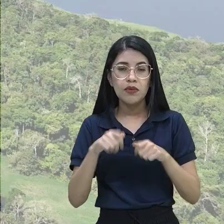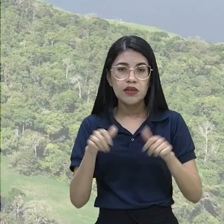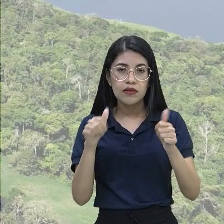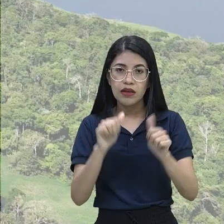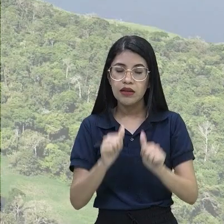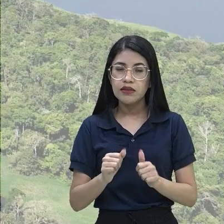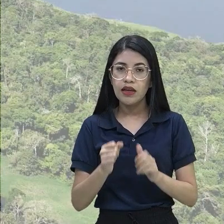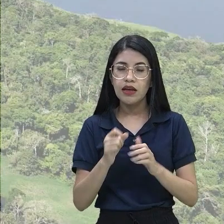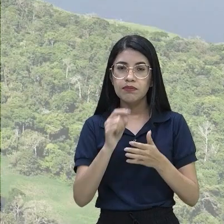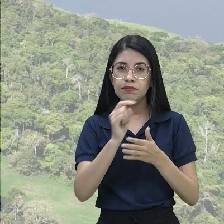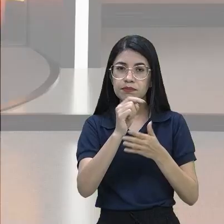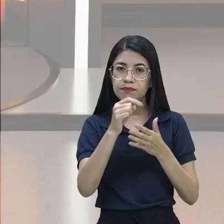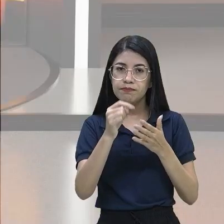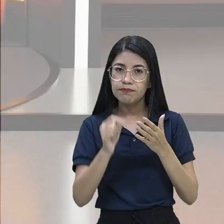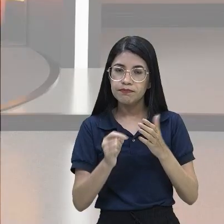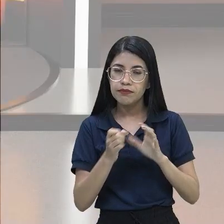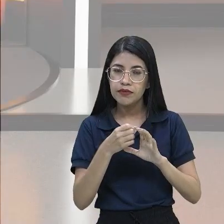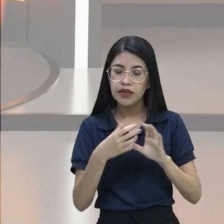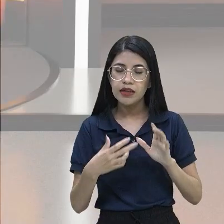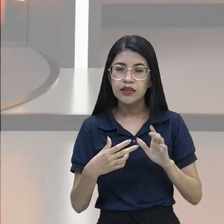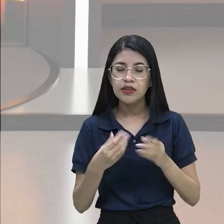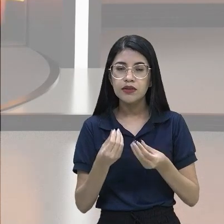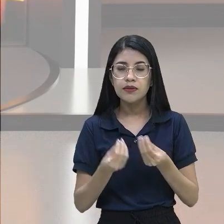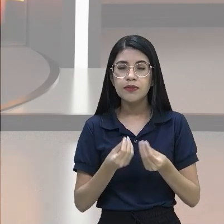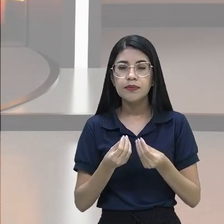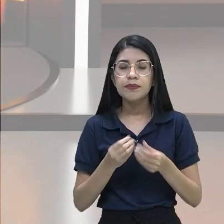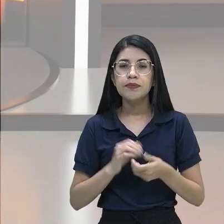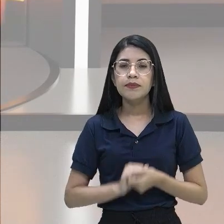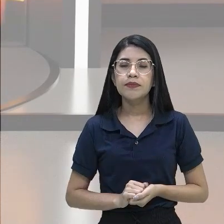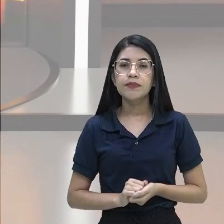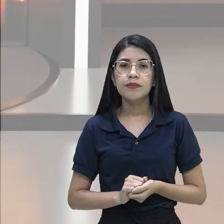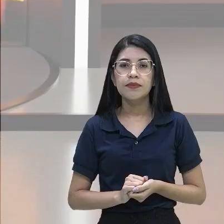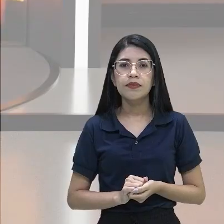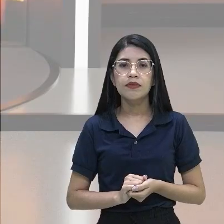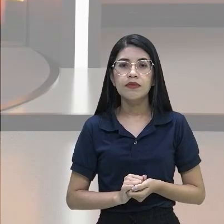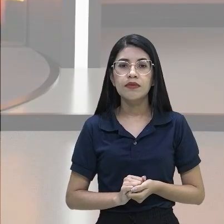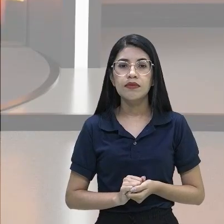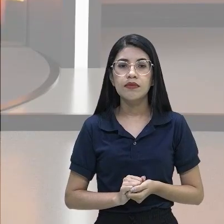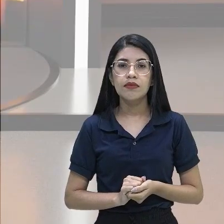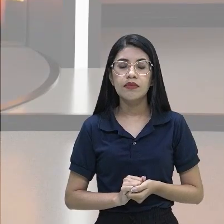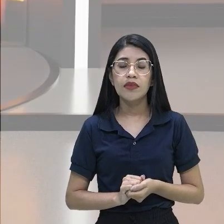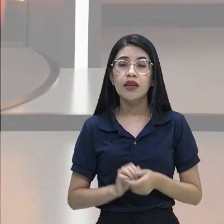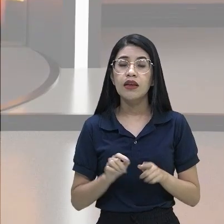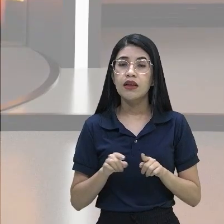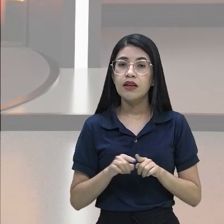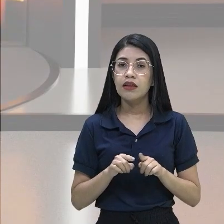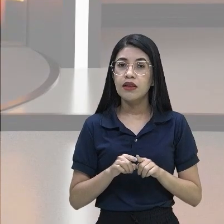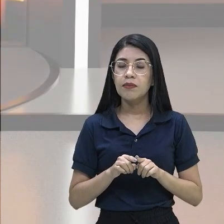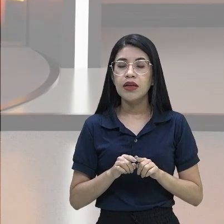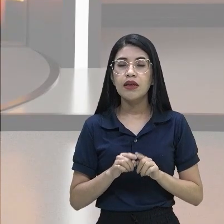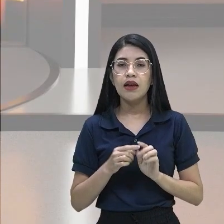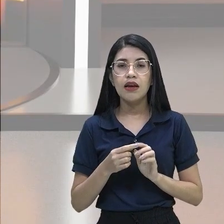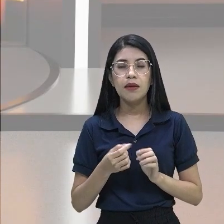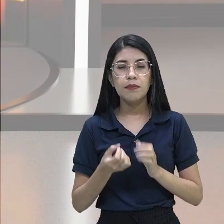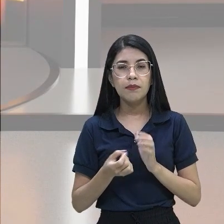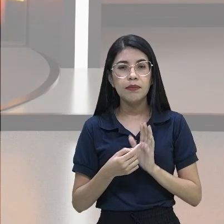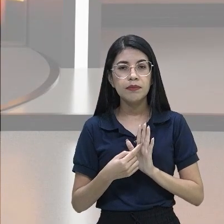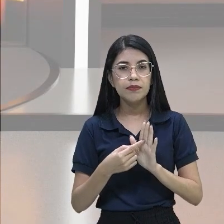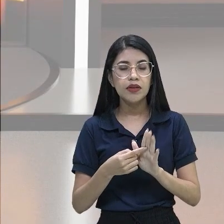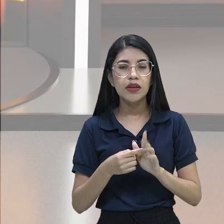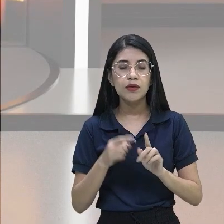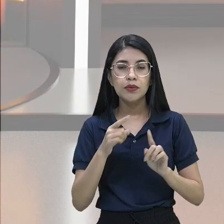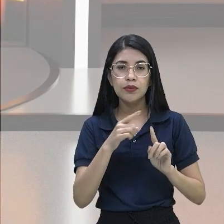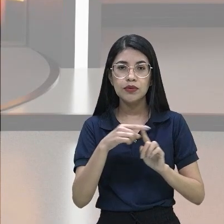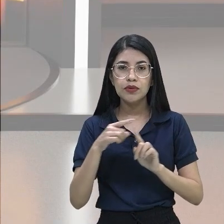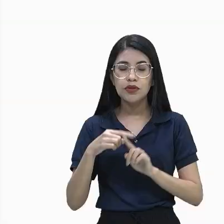essas características. E isso acaba dando para a gente, as unidades de relevo do